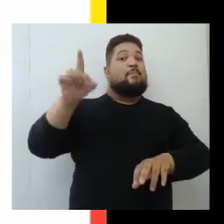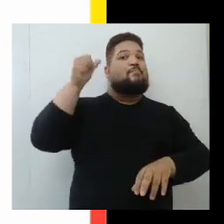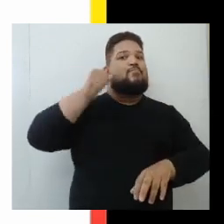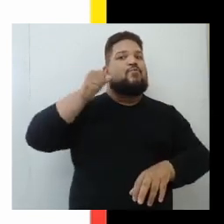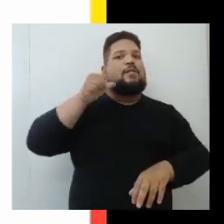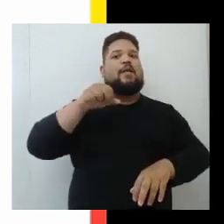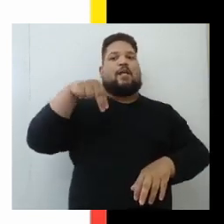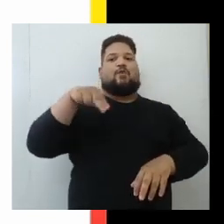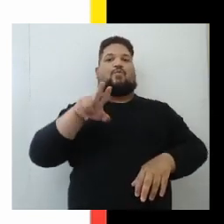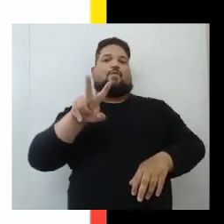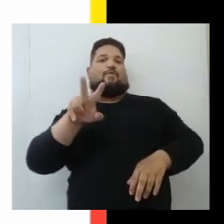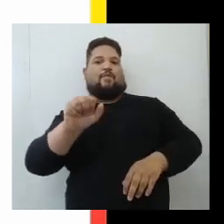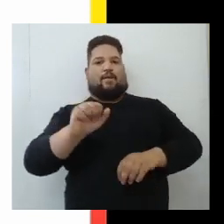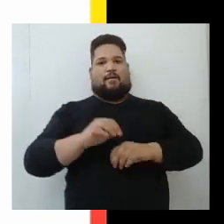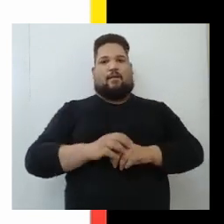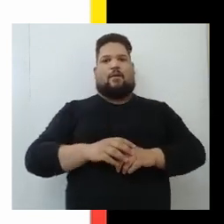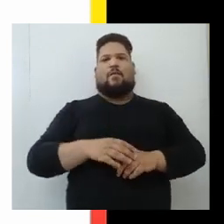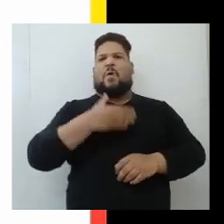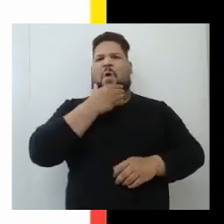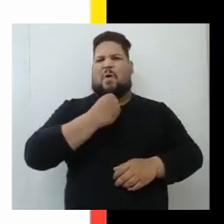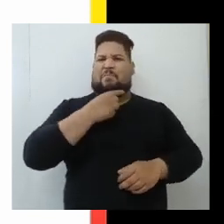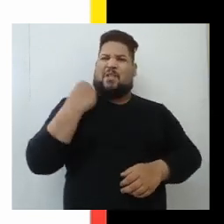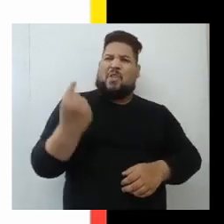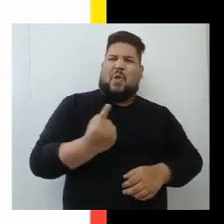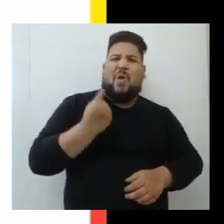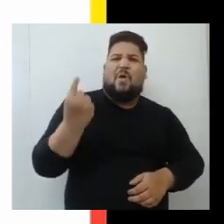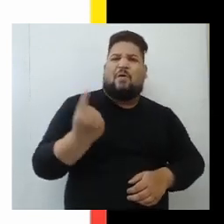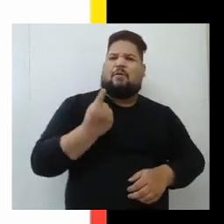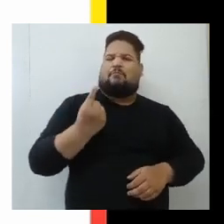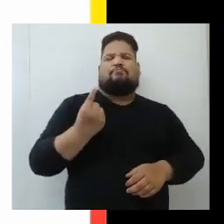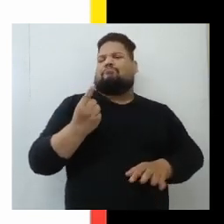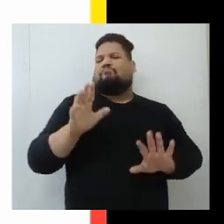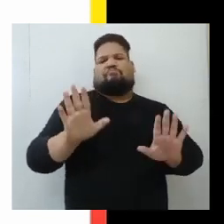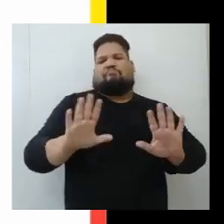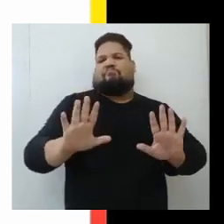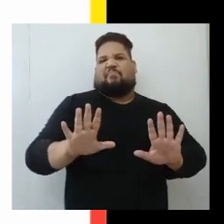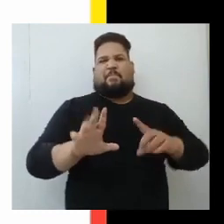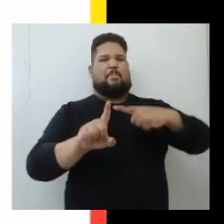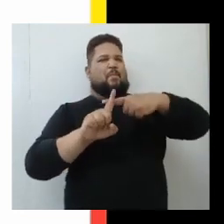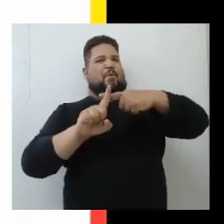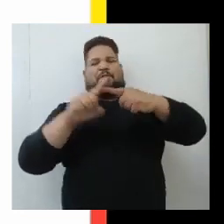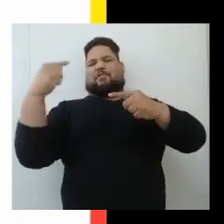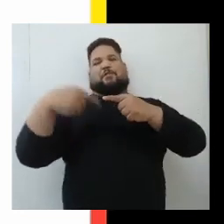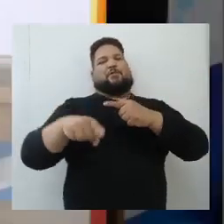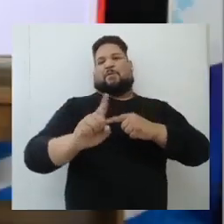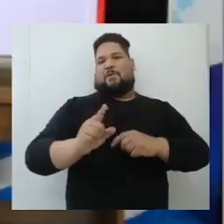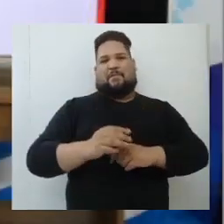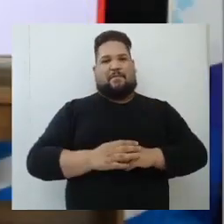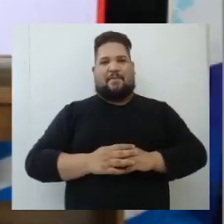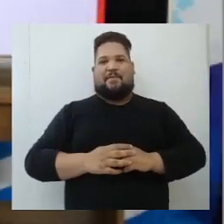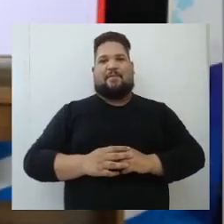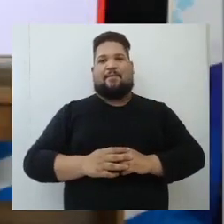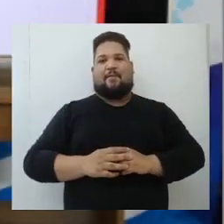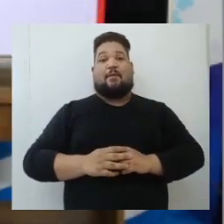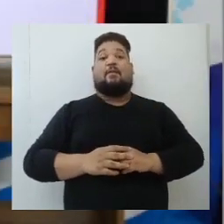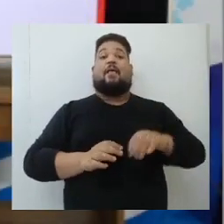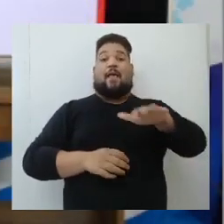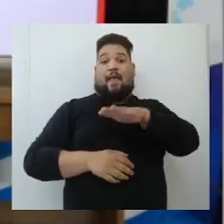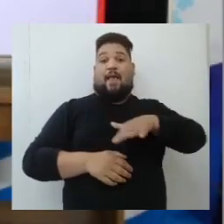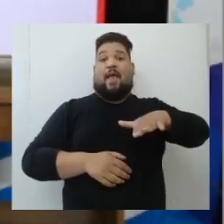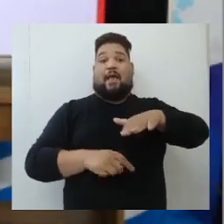homem ser um ser solitário também nunca foi algo positivo. Dentro da própria